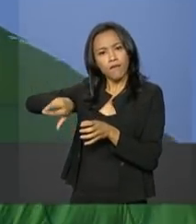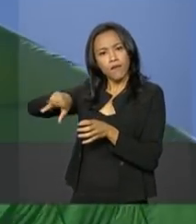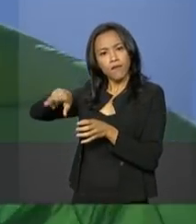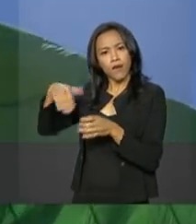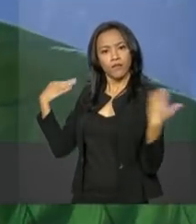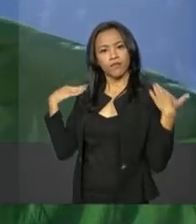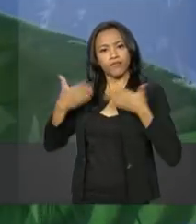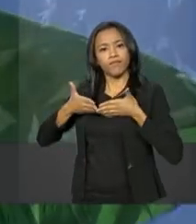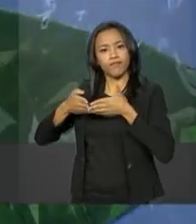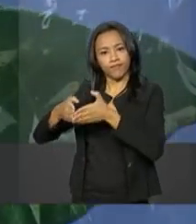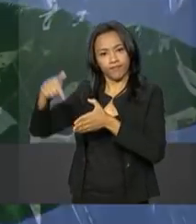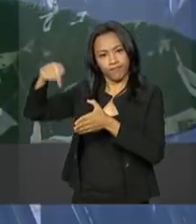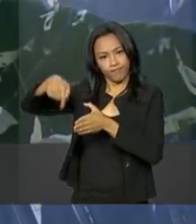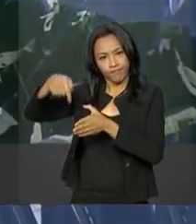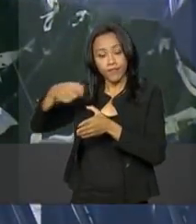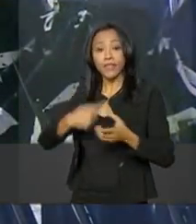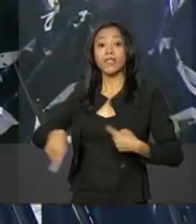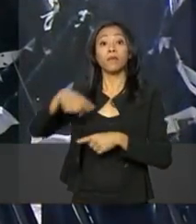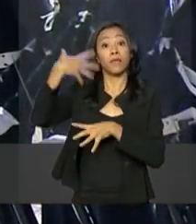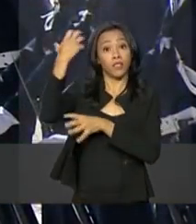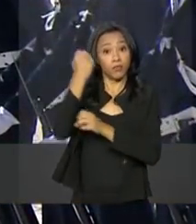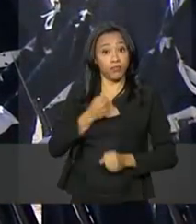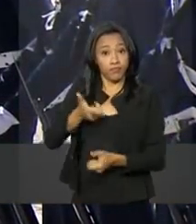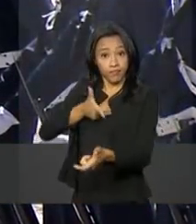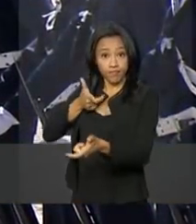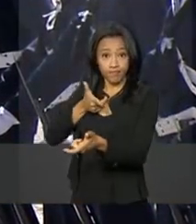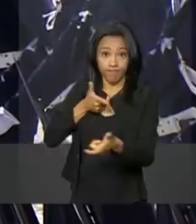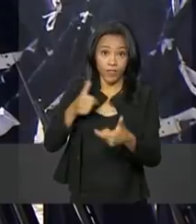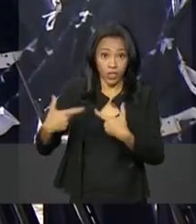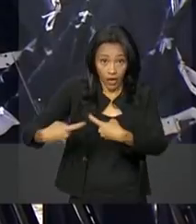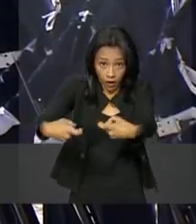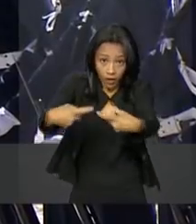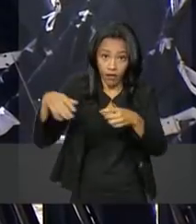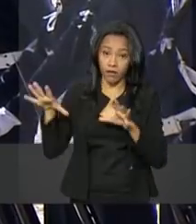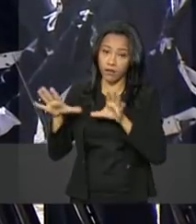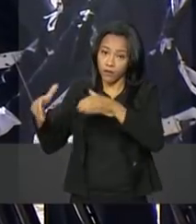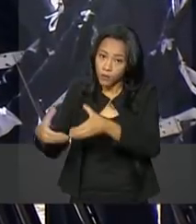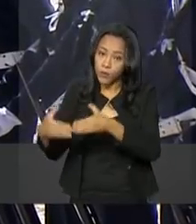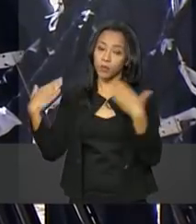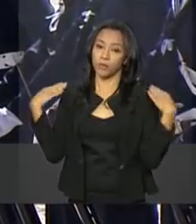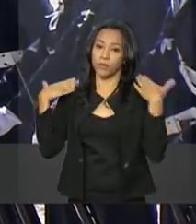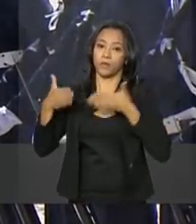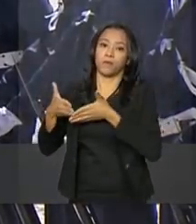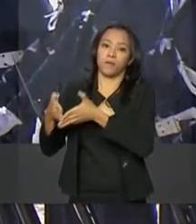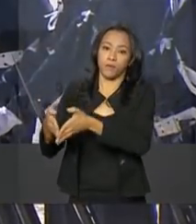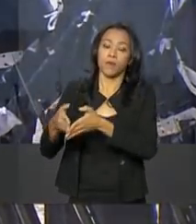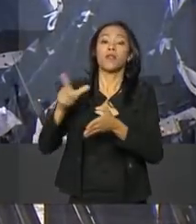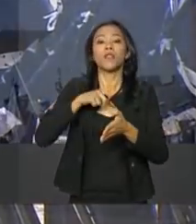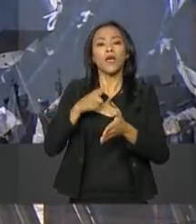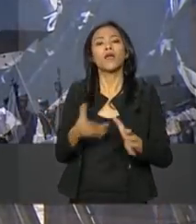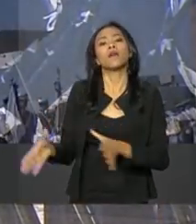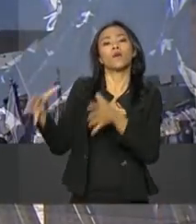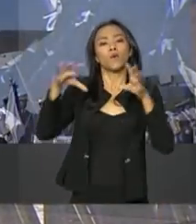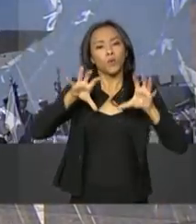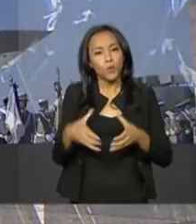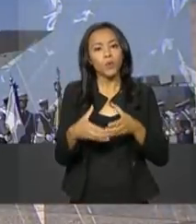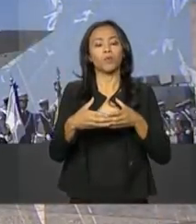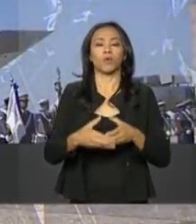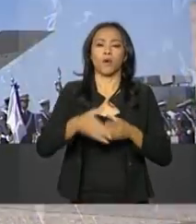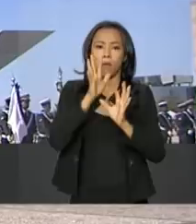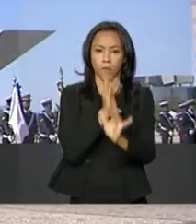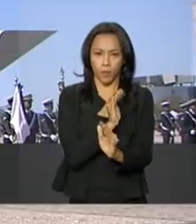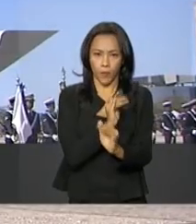e 2 pelotões de fuzileiros navais. Complementa a Guarda de Honra a Banda de Música do Grupamento